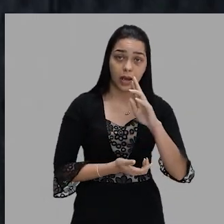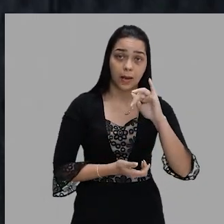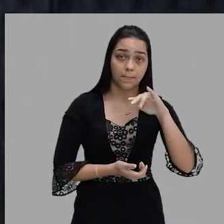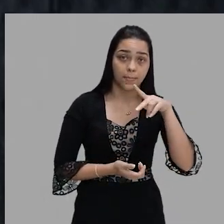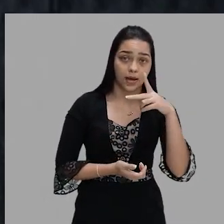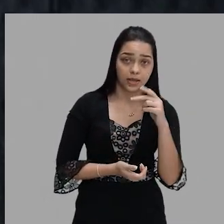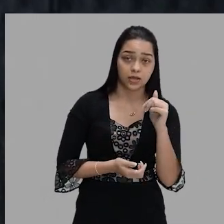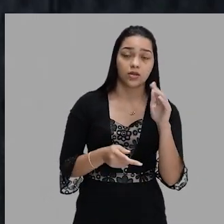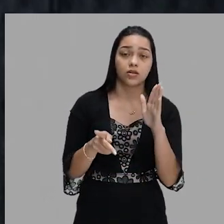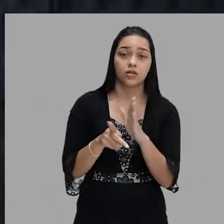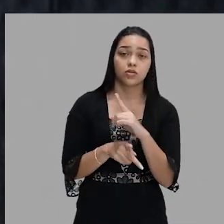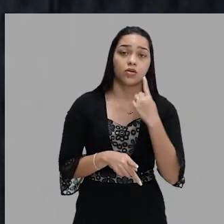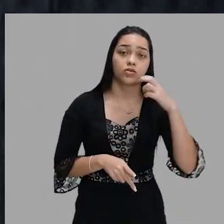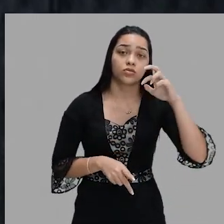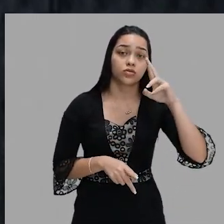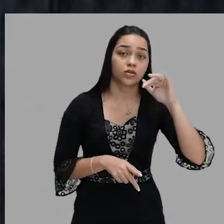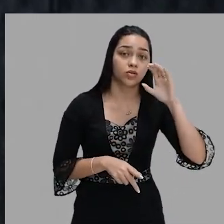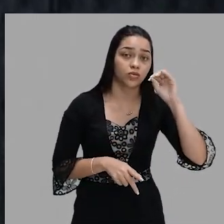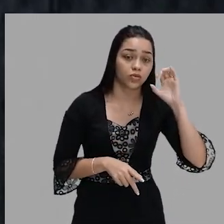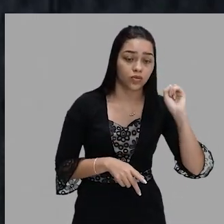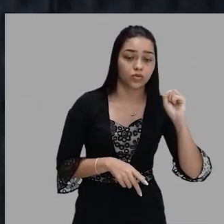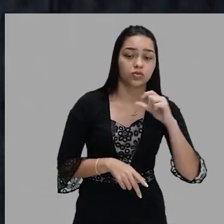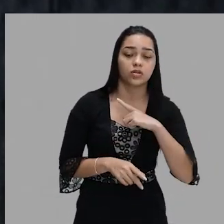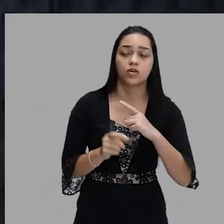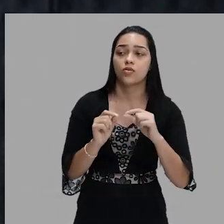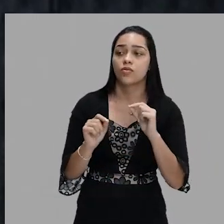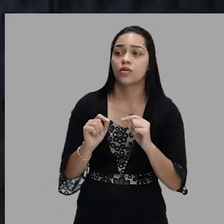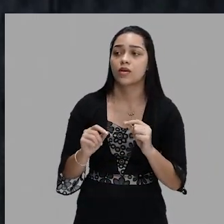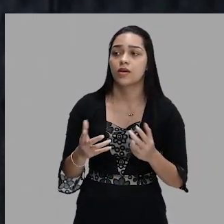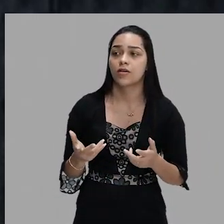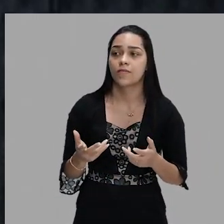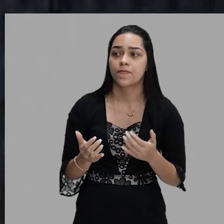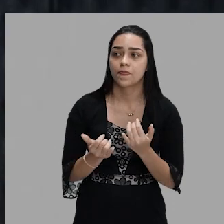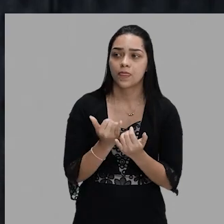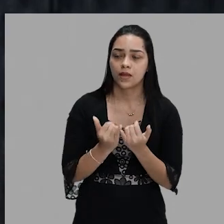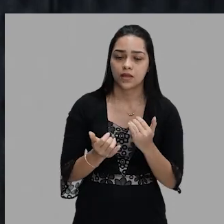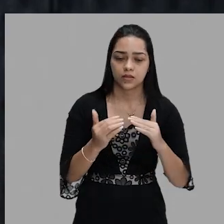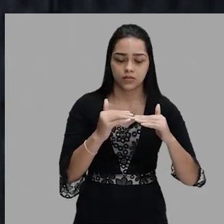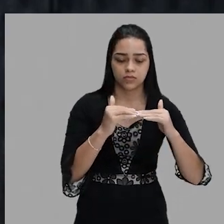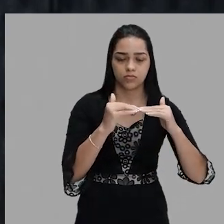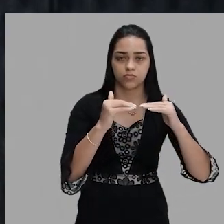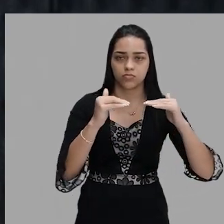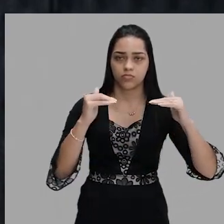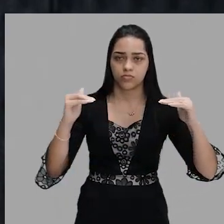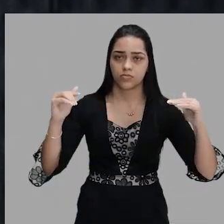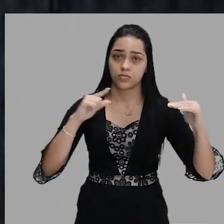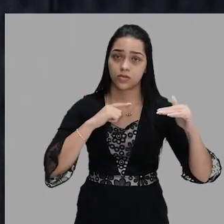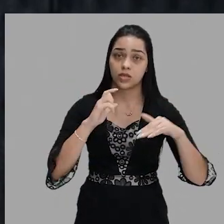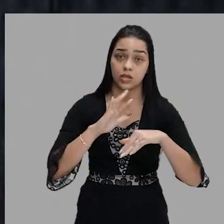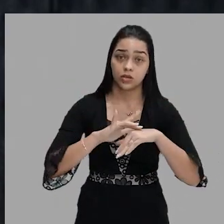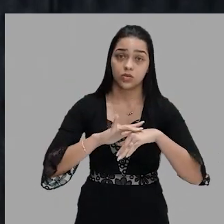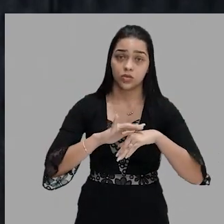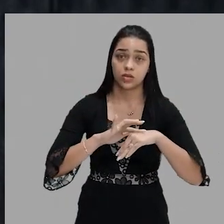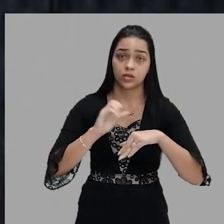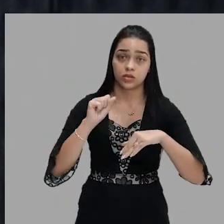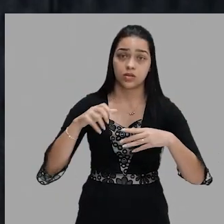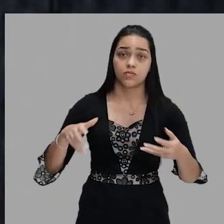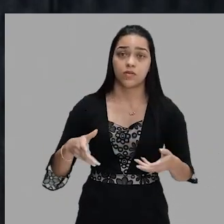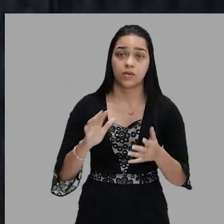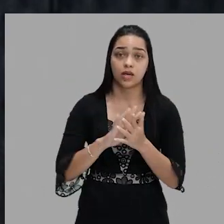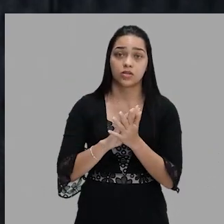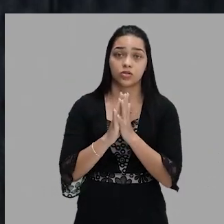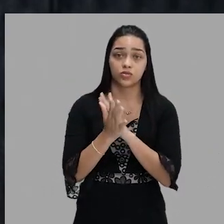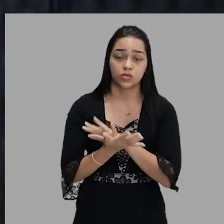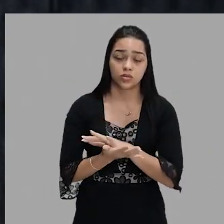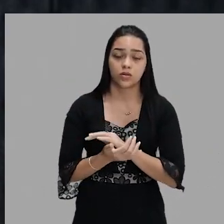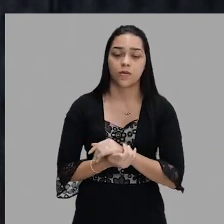de mielina dos nossos neurônios, né? Ela faz isso aqui, ó, você tem um neurônio, existem doenças que promovem a